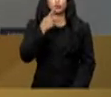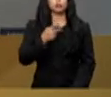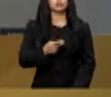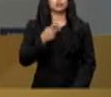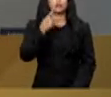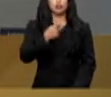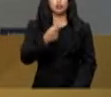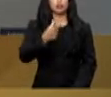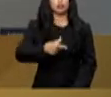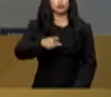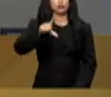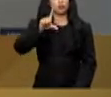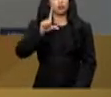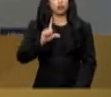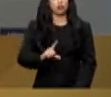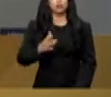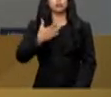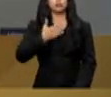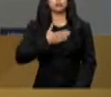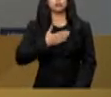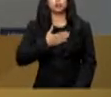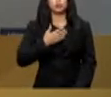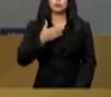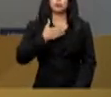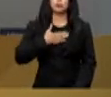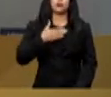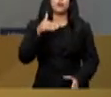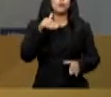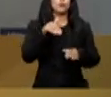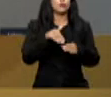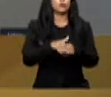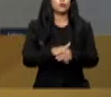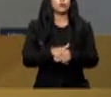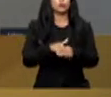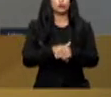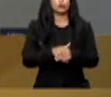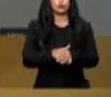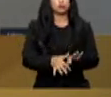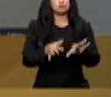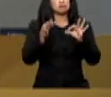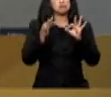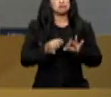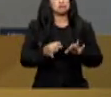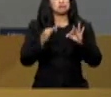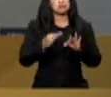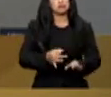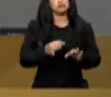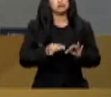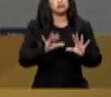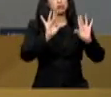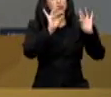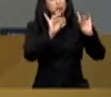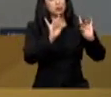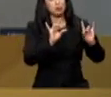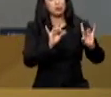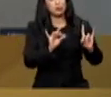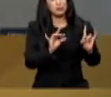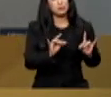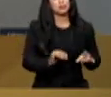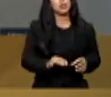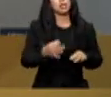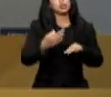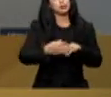registrar o voto tão minucioso que traz nessa modulação do ministro Dias Toffoli.